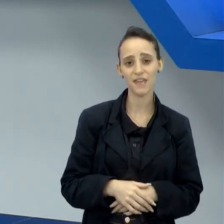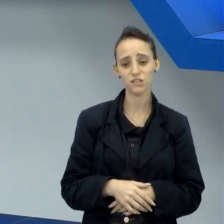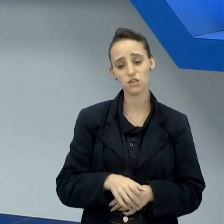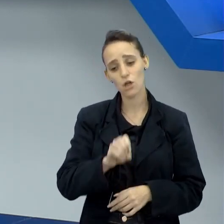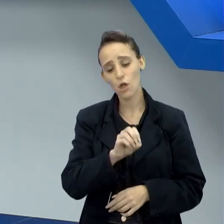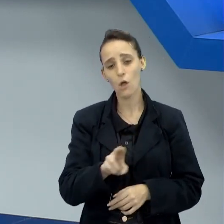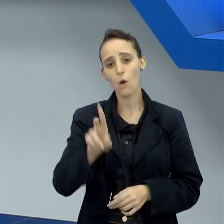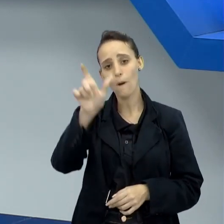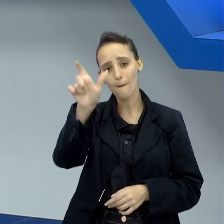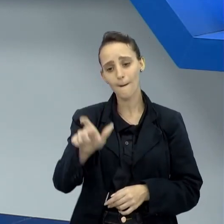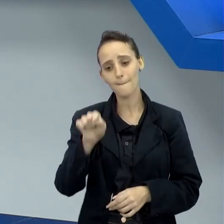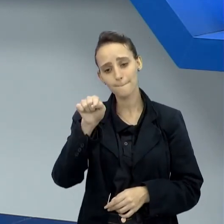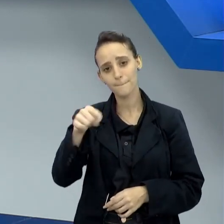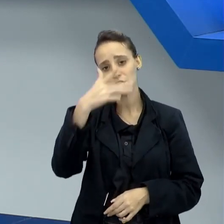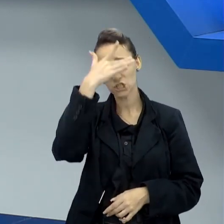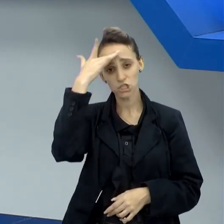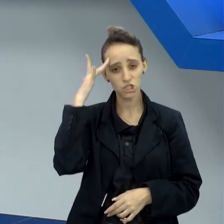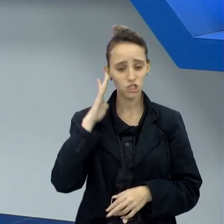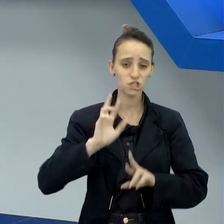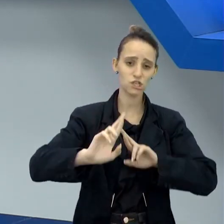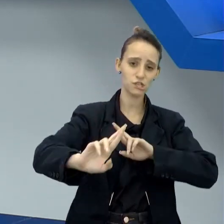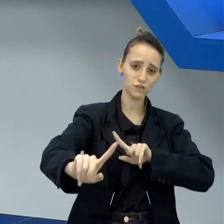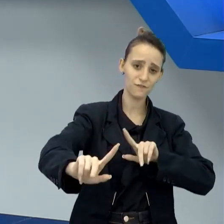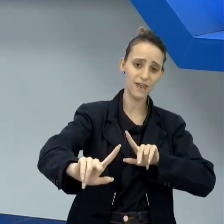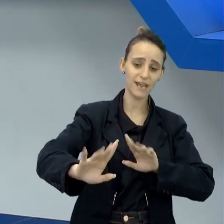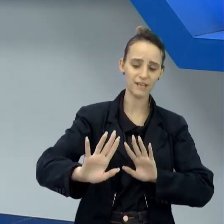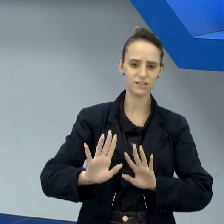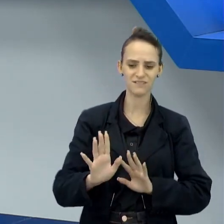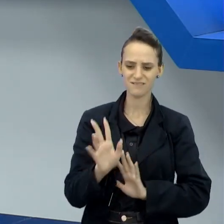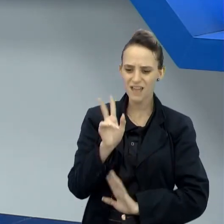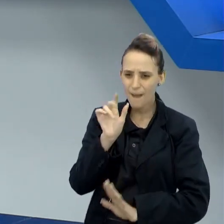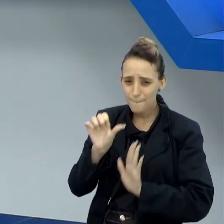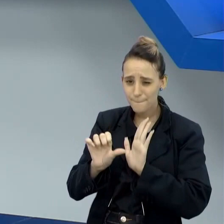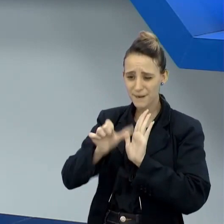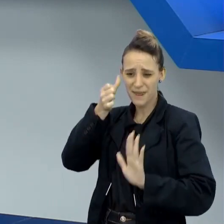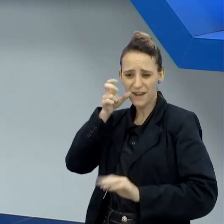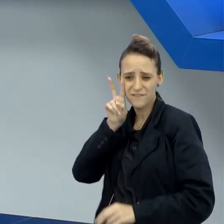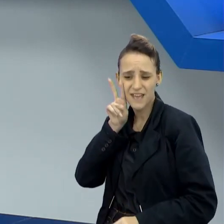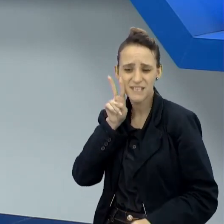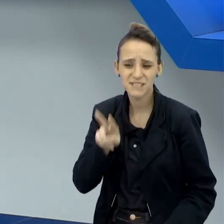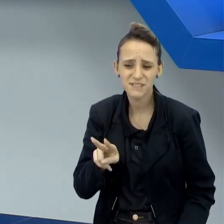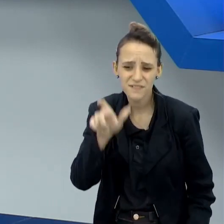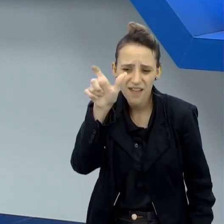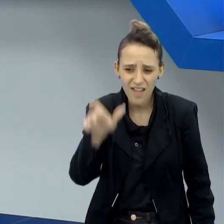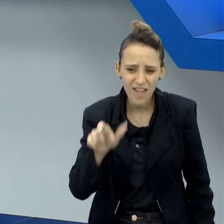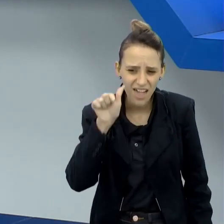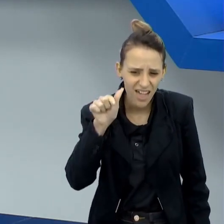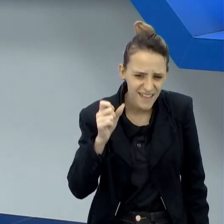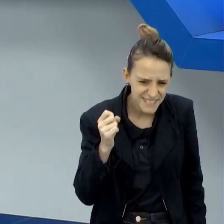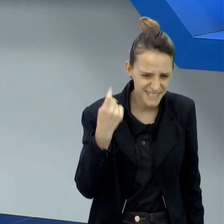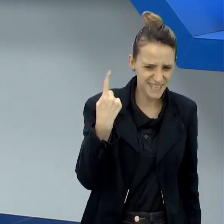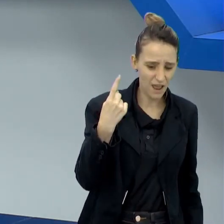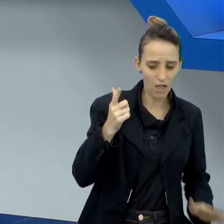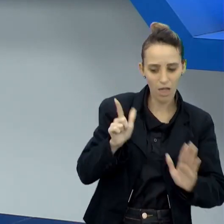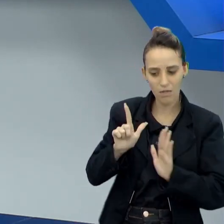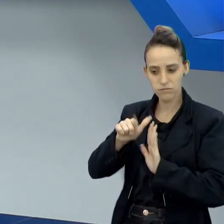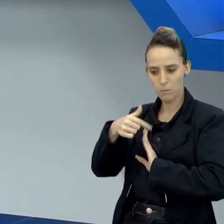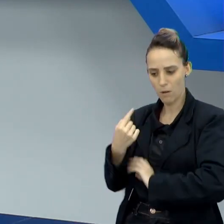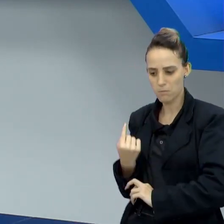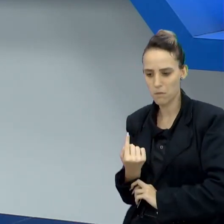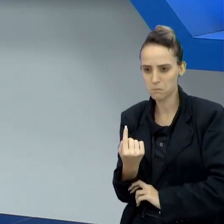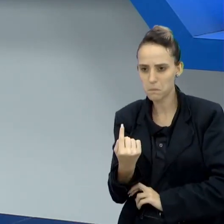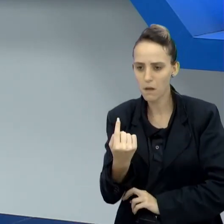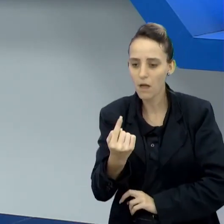também. Então, essa metodologia, o estranhamento, a desnaturalização, são pontos fundamentais